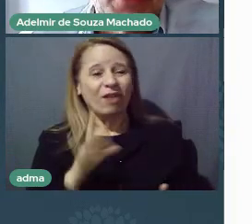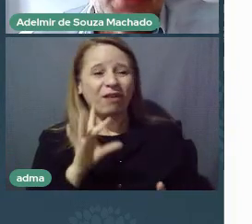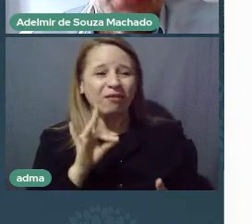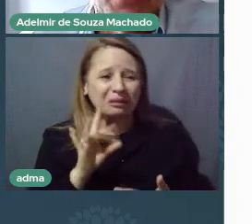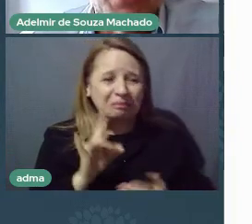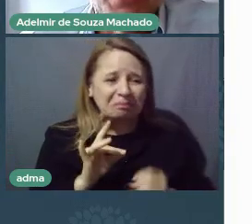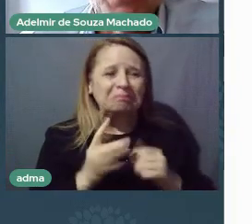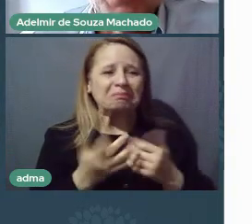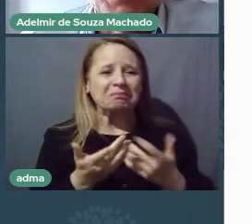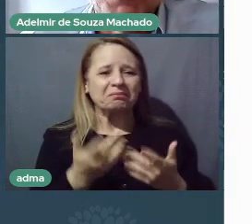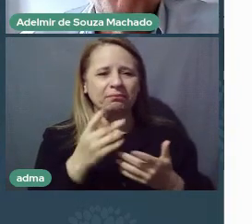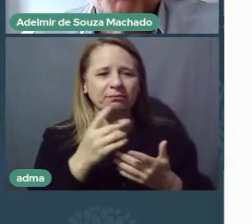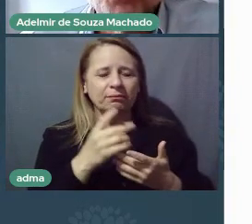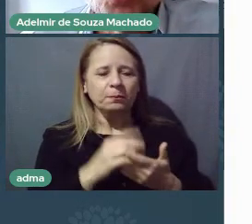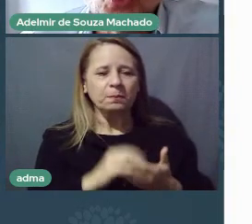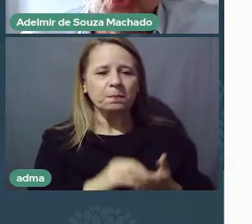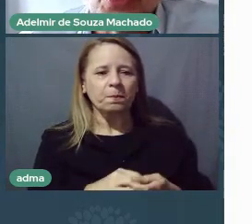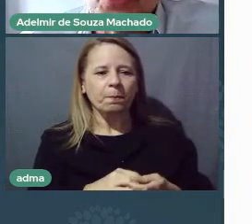assim,